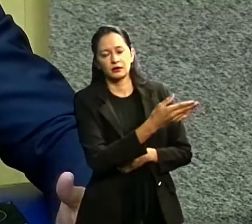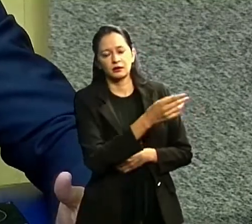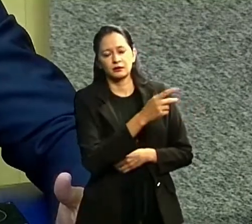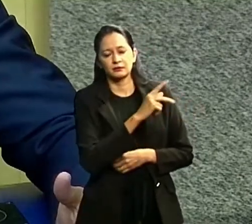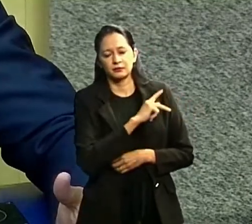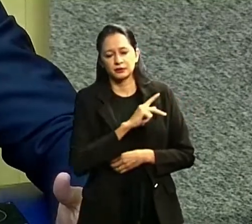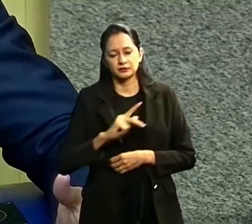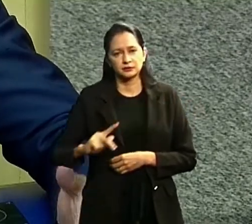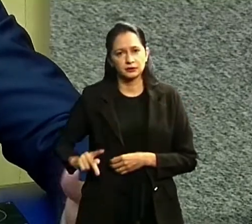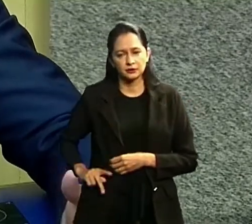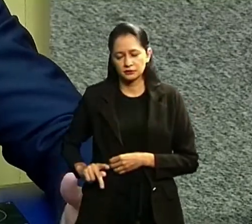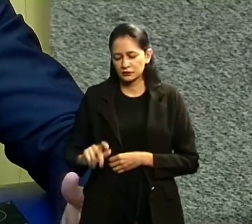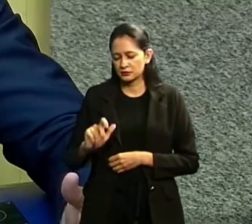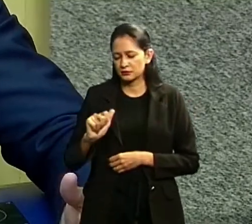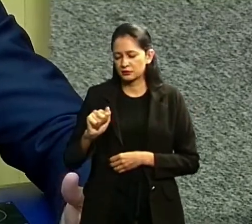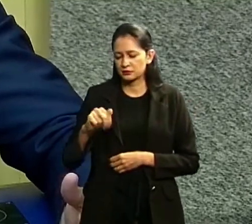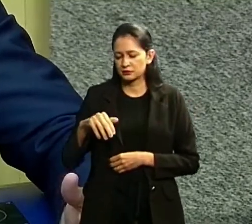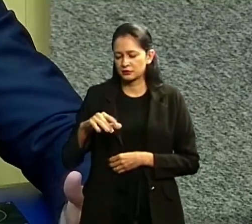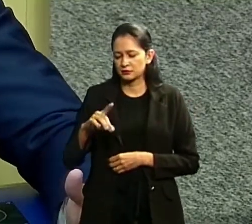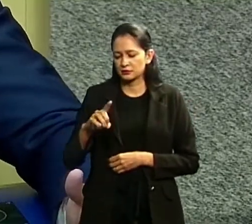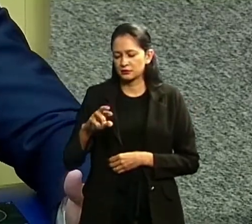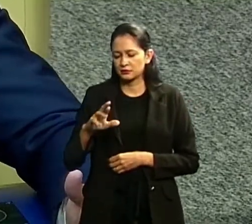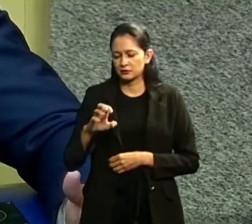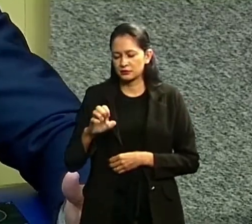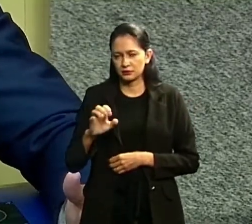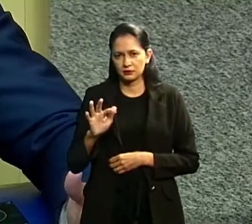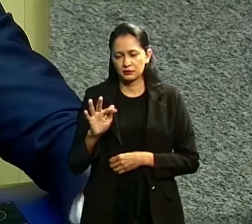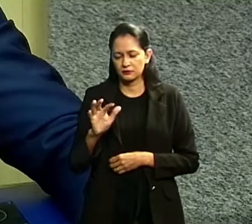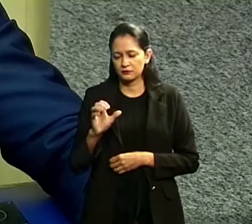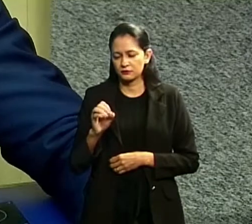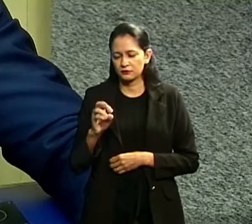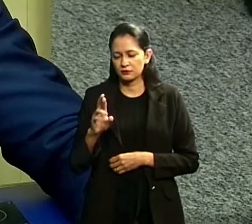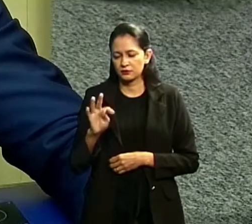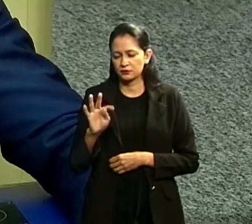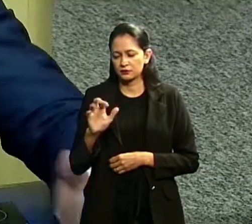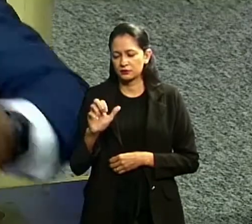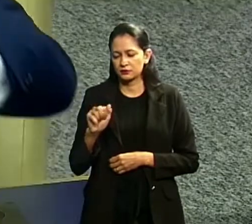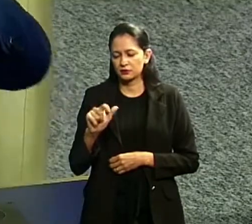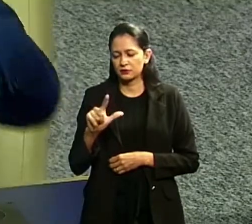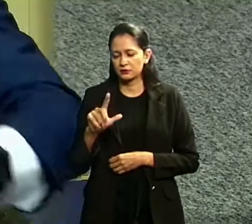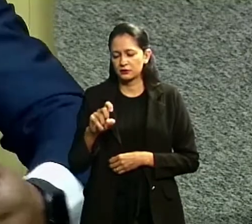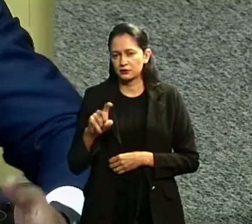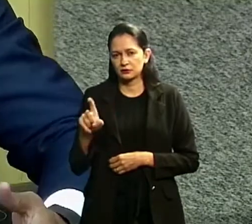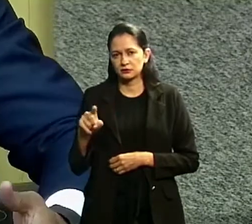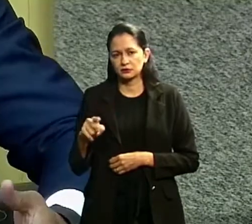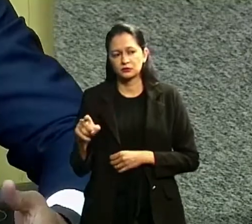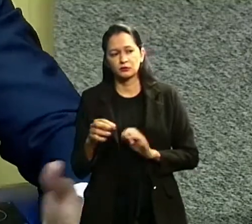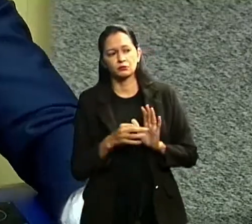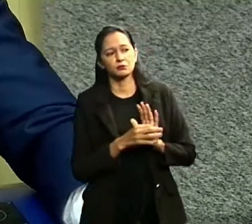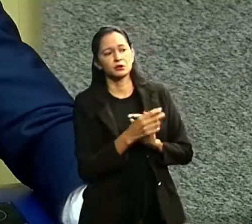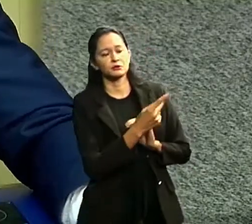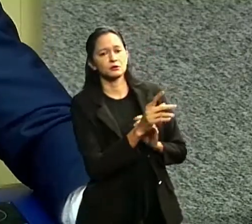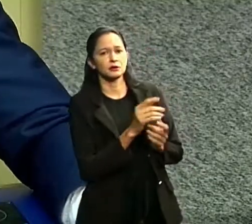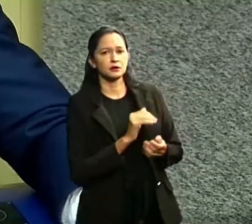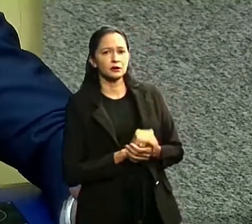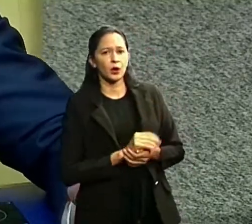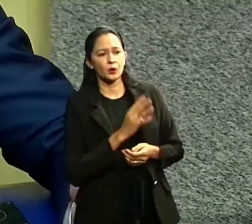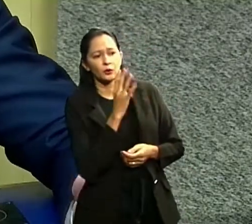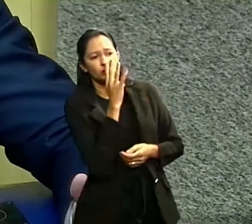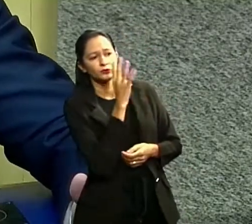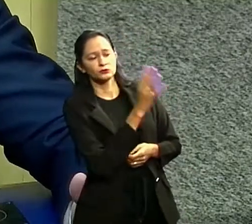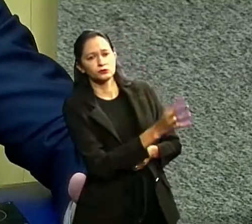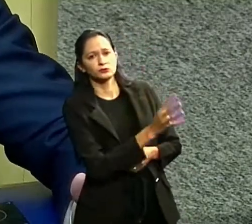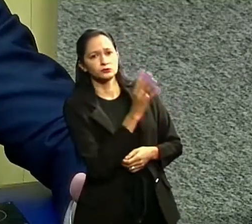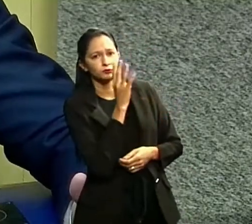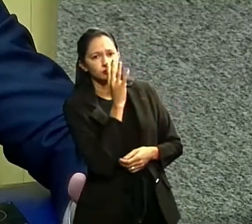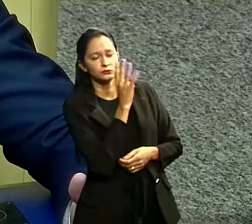André Fortaleza, presidente da Câmara Municipal de Aparecida, e fazer um juízo de valor sem ouvi-lo. É muito fácil você